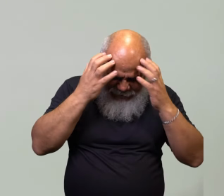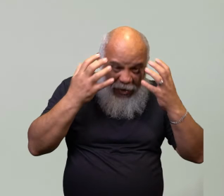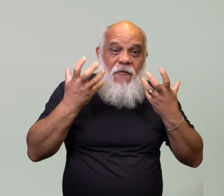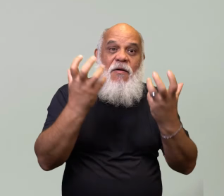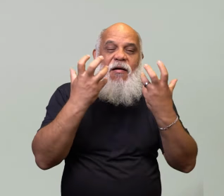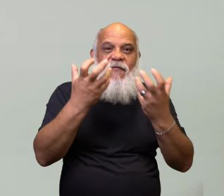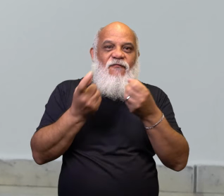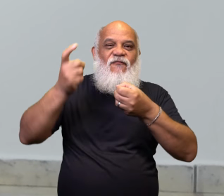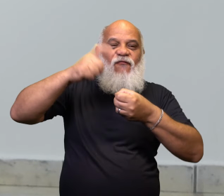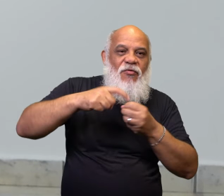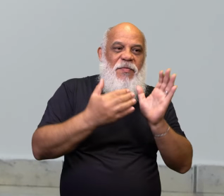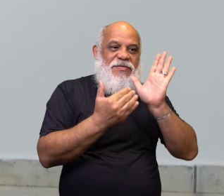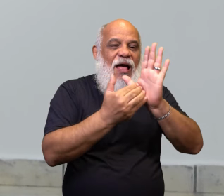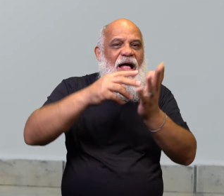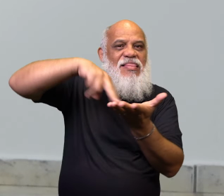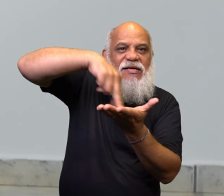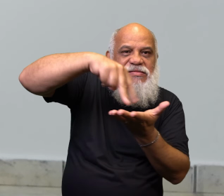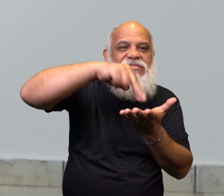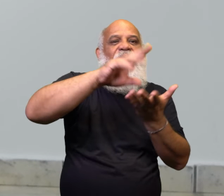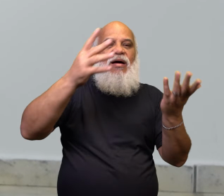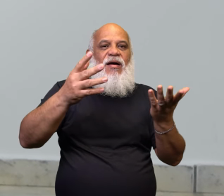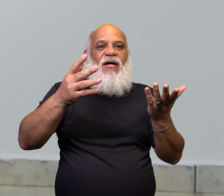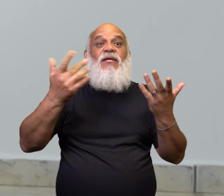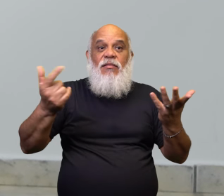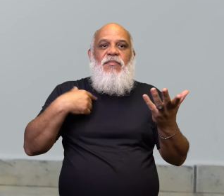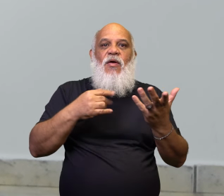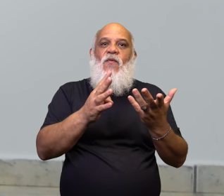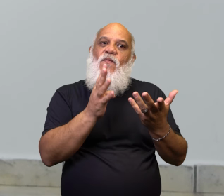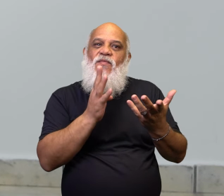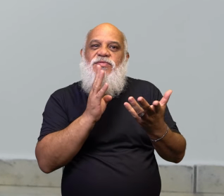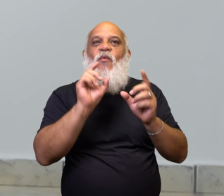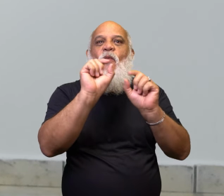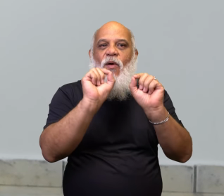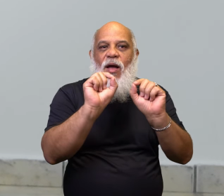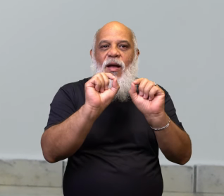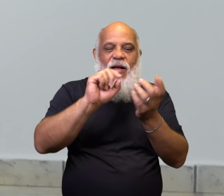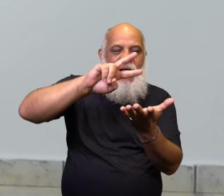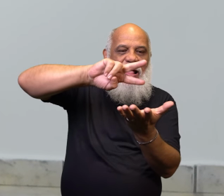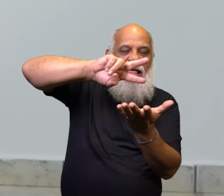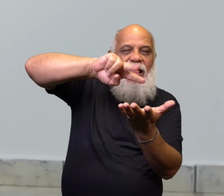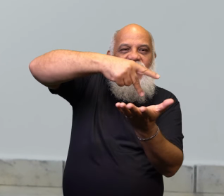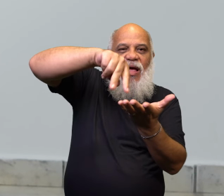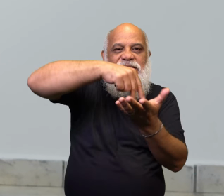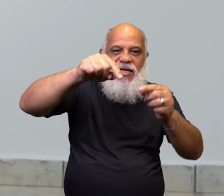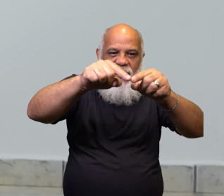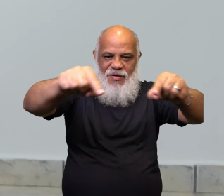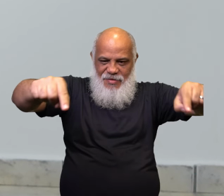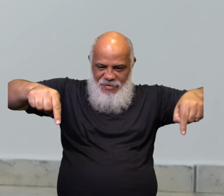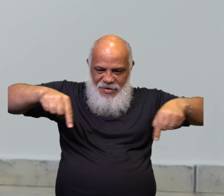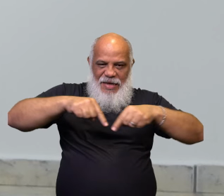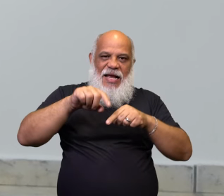fazer apresentações. Foi aonde inicia a dança de rua, a dança de salão. Em